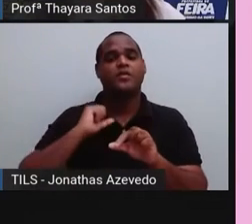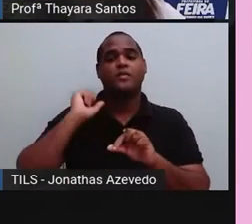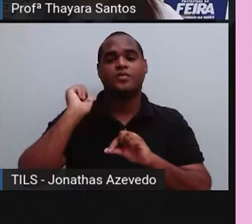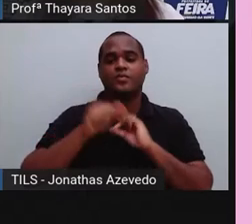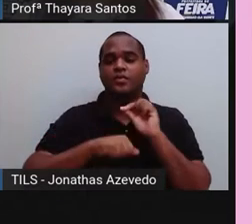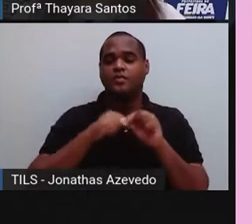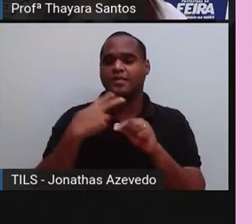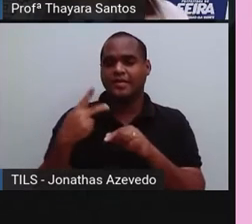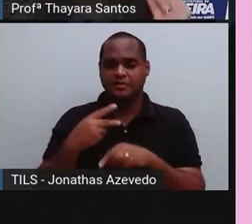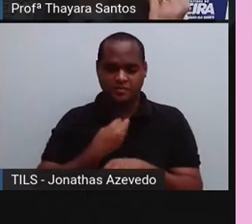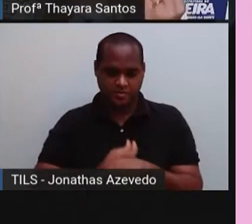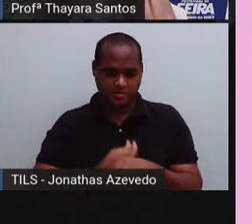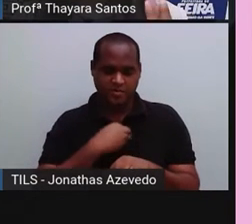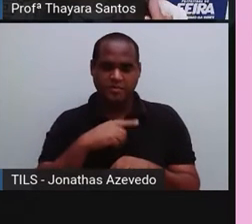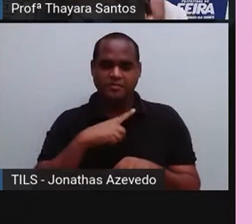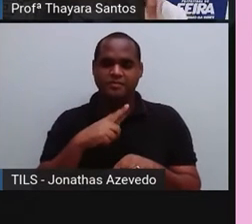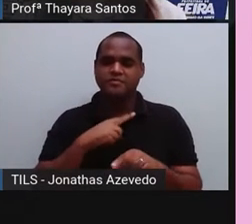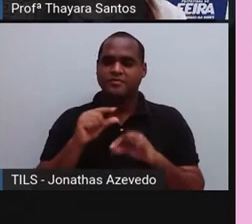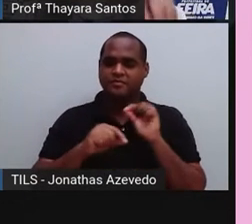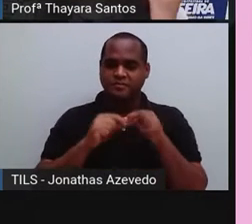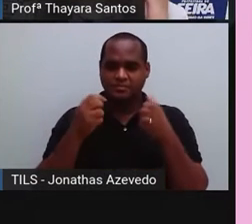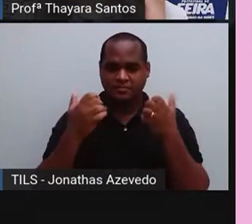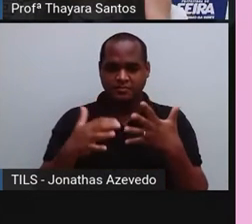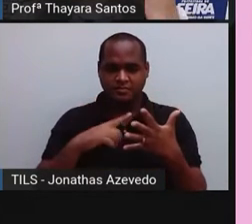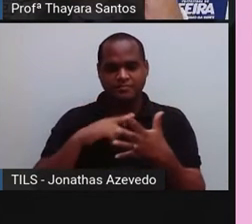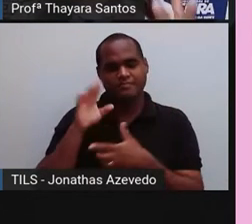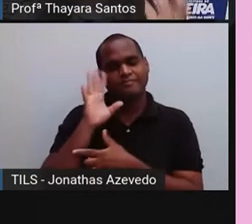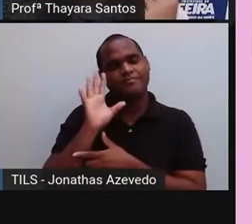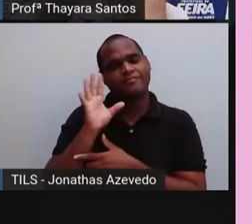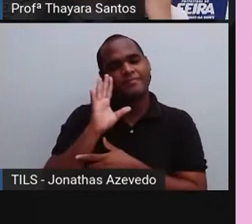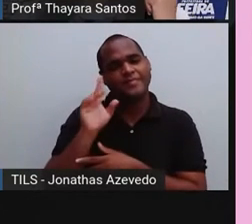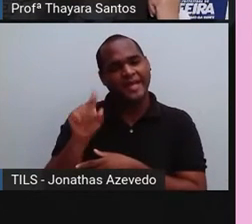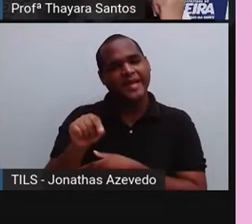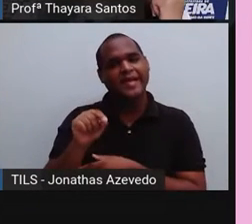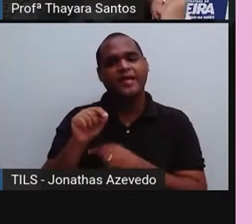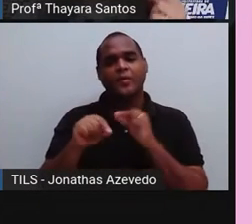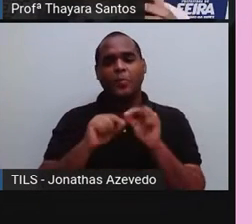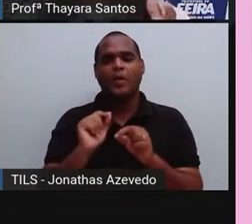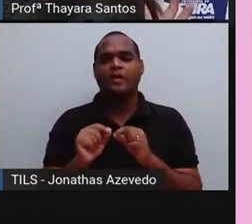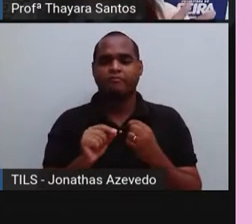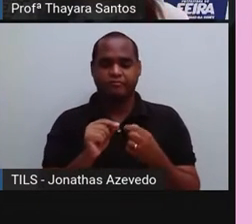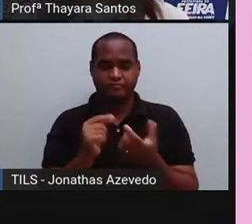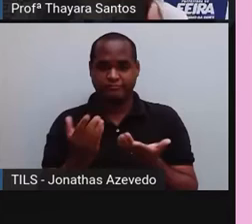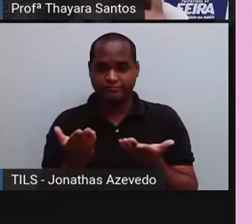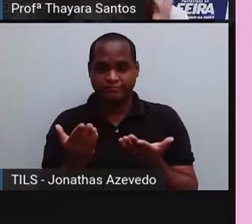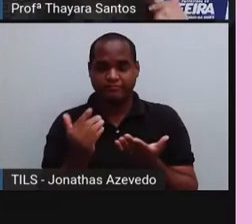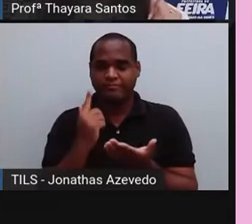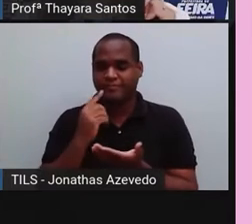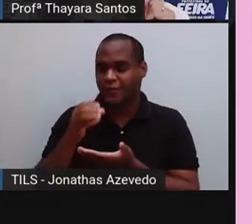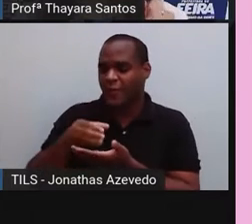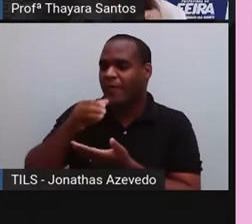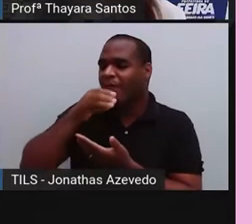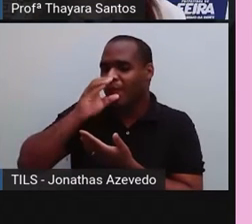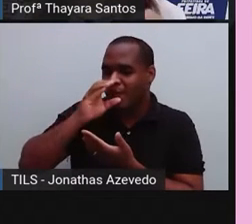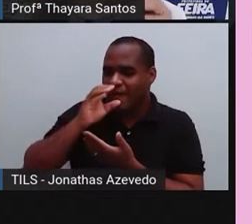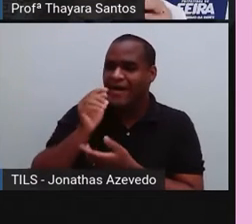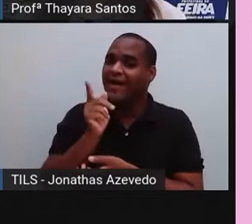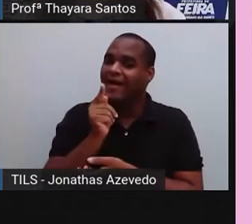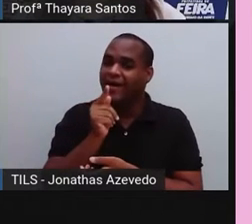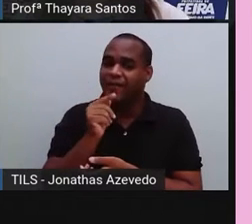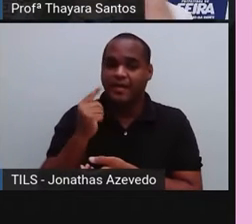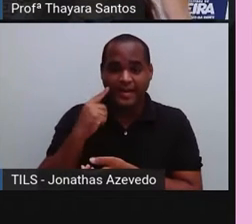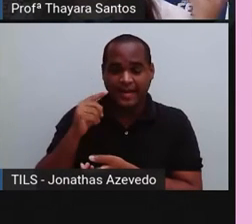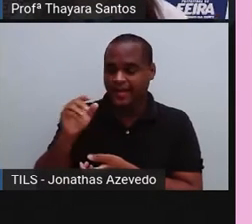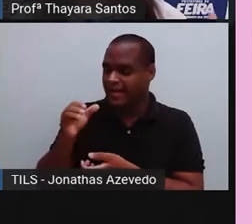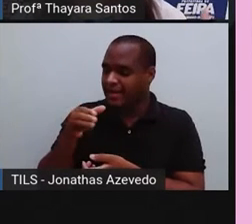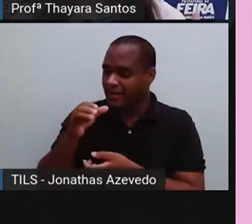como ela se apresenta. É a mesma coisa de eu pensar, ah, pega um copo de gelo. Desculpa, pego um copo de água. Pego essa